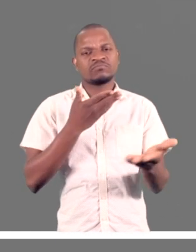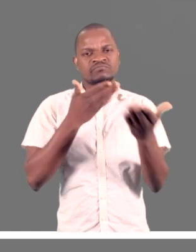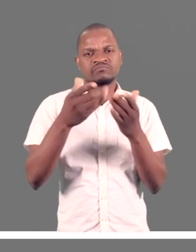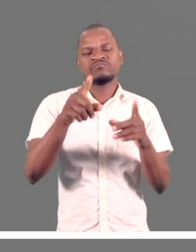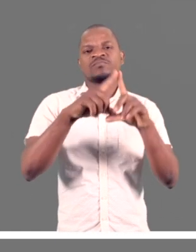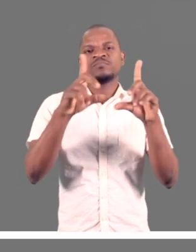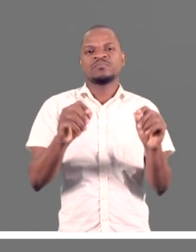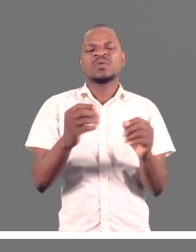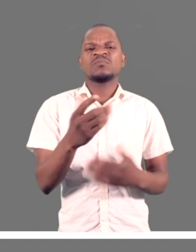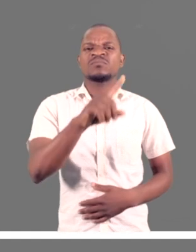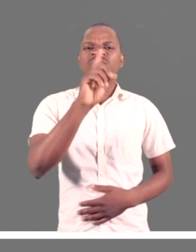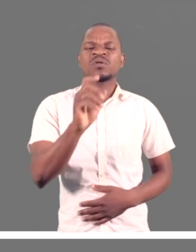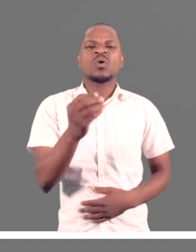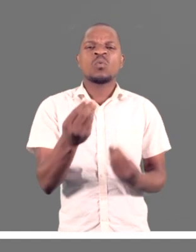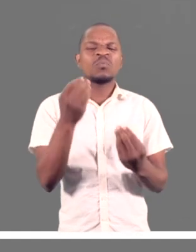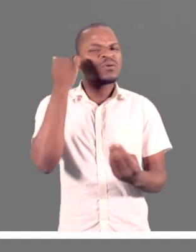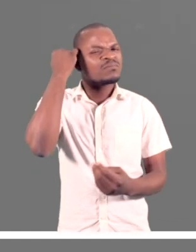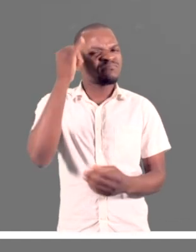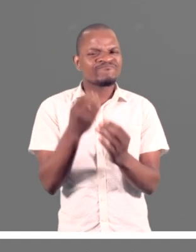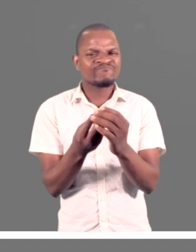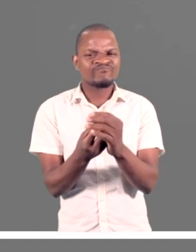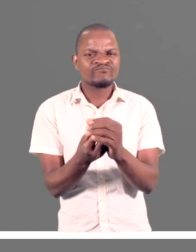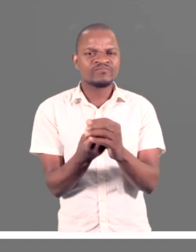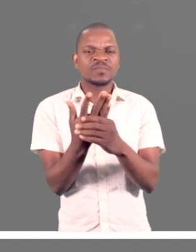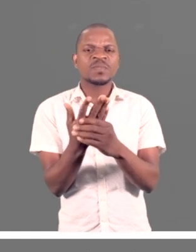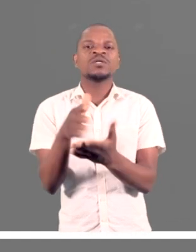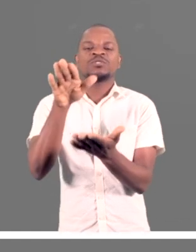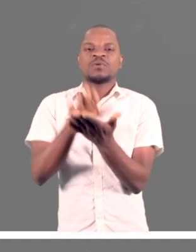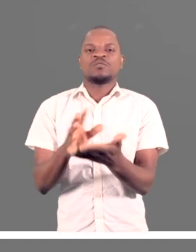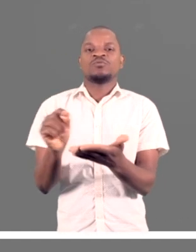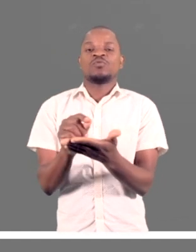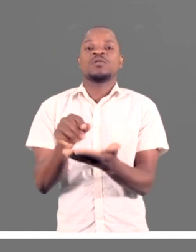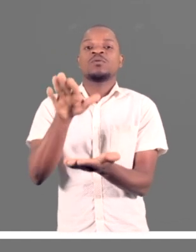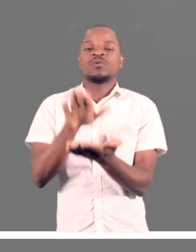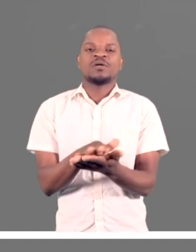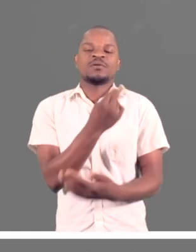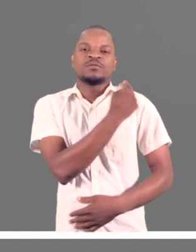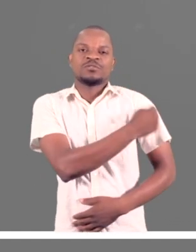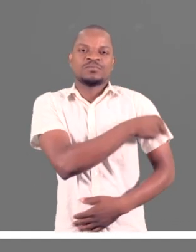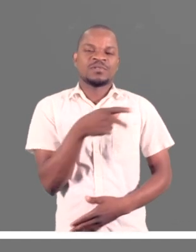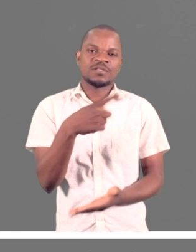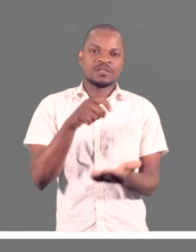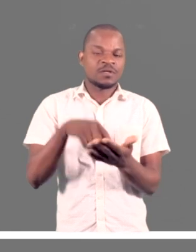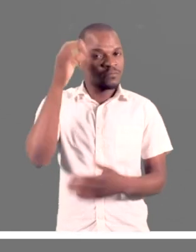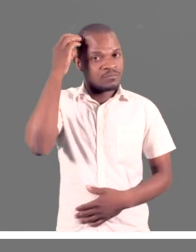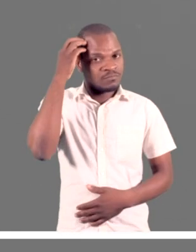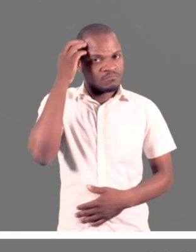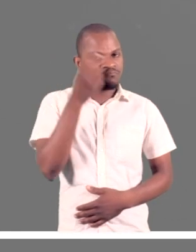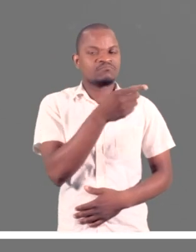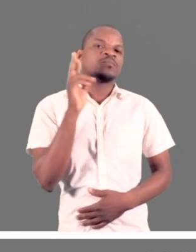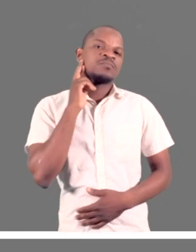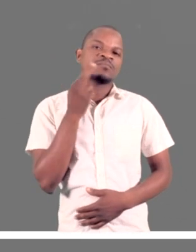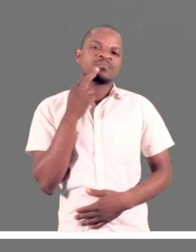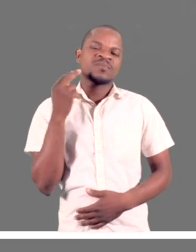irmã como é que surgem essa iniciativa de criar um espaço destino está centrado para ajudar as crianças que estão internadas aqui